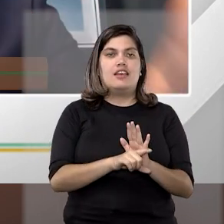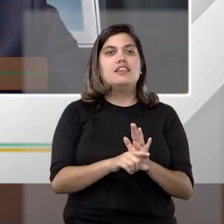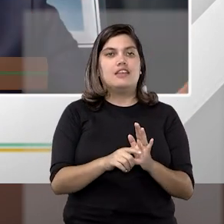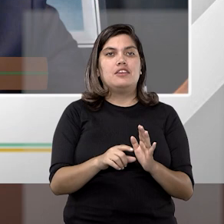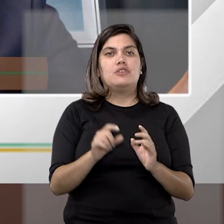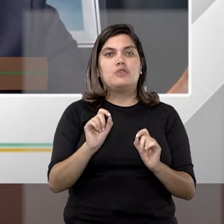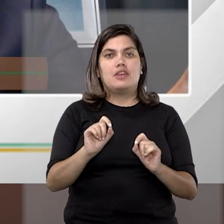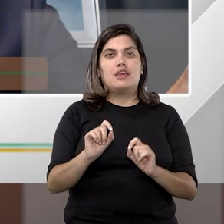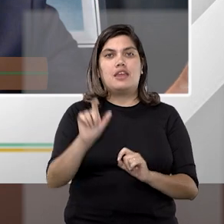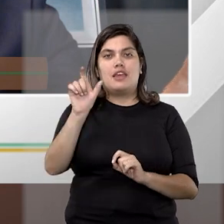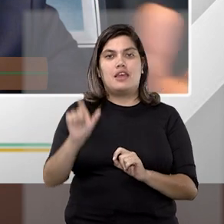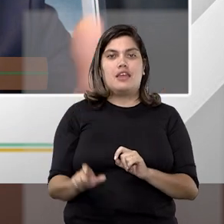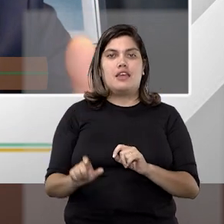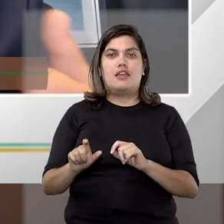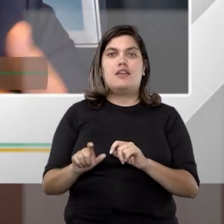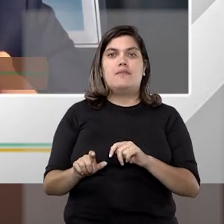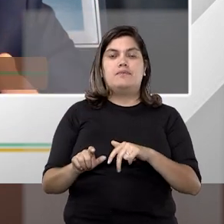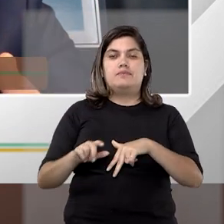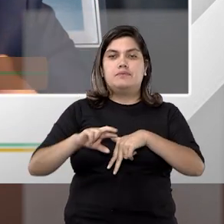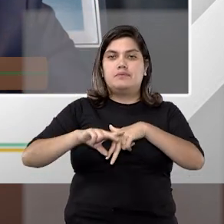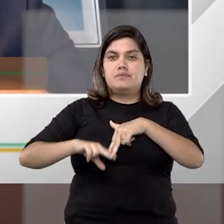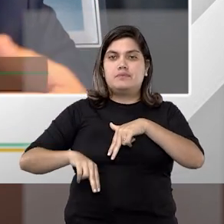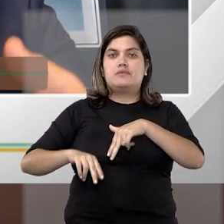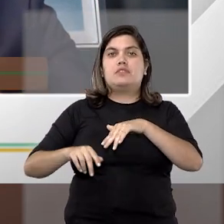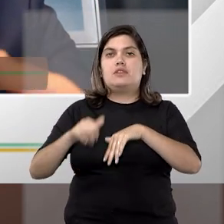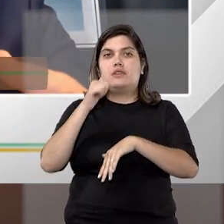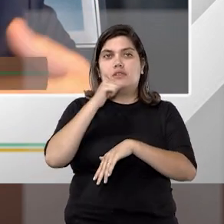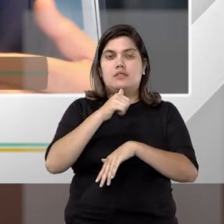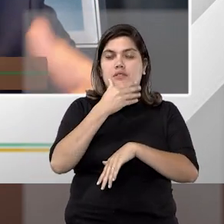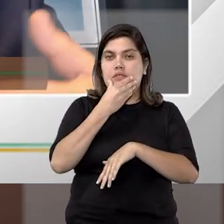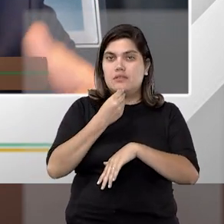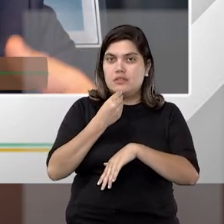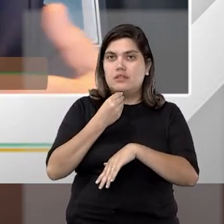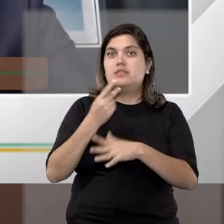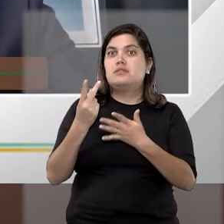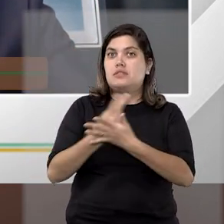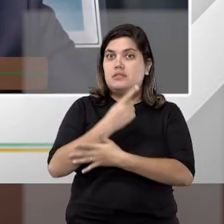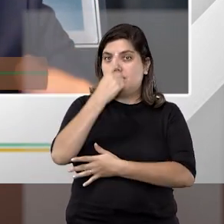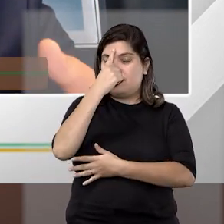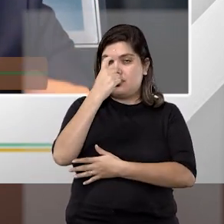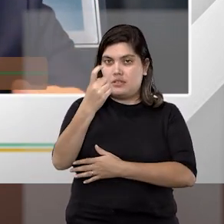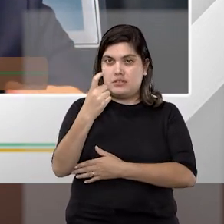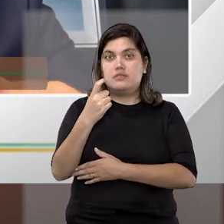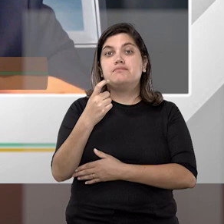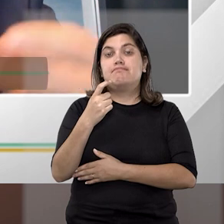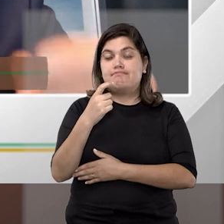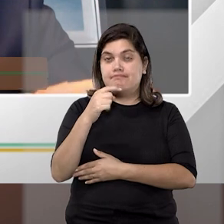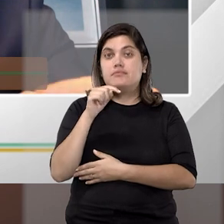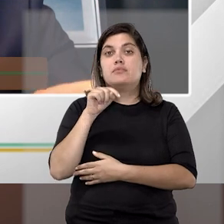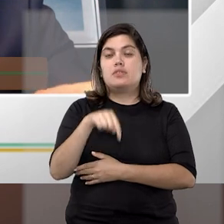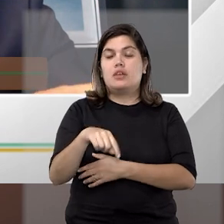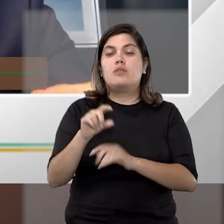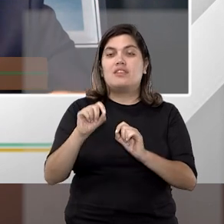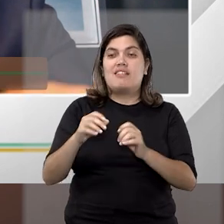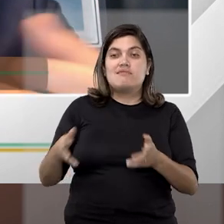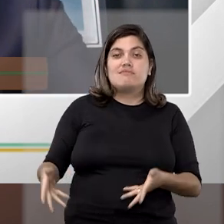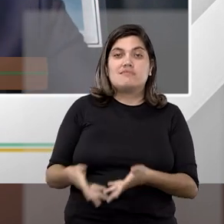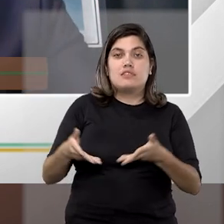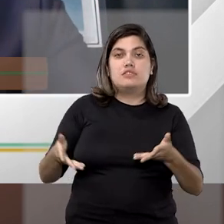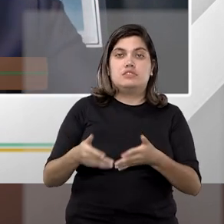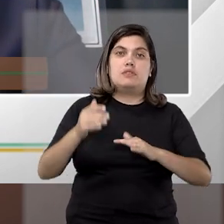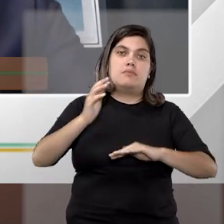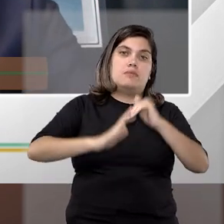Lei com o agressor do gênero feminino e com o agressor ou violência de gênero e isso em kotiria